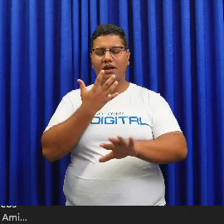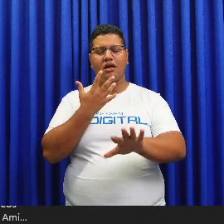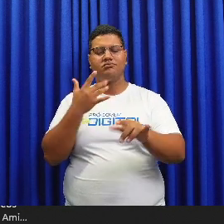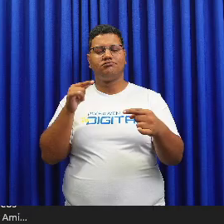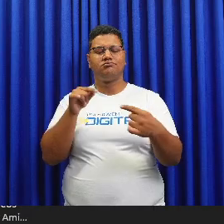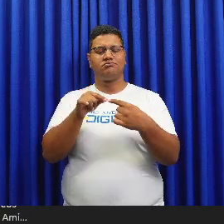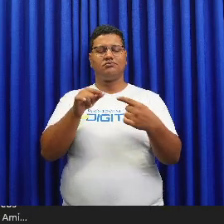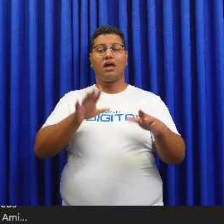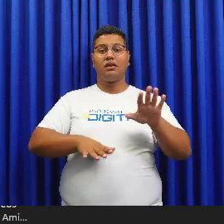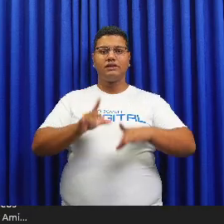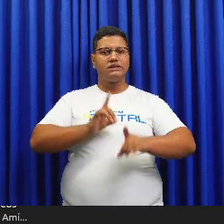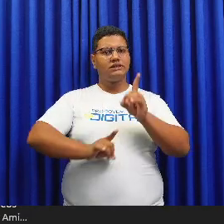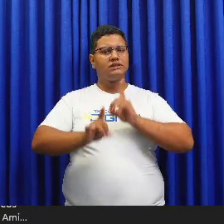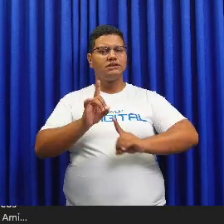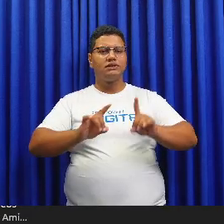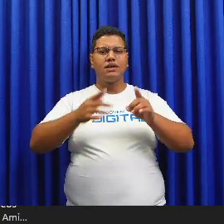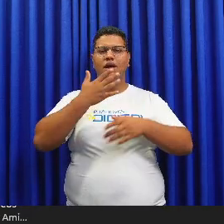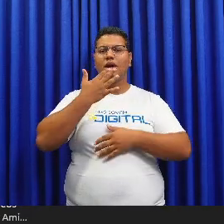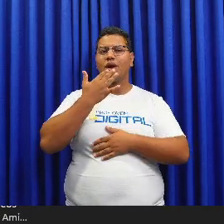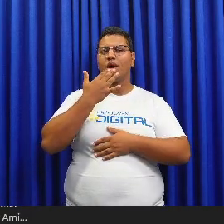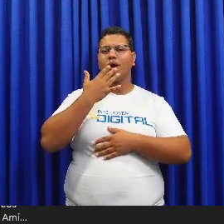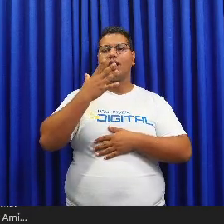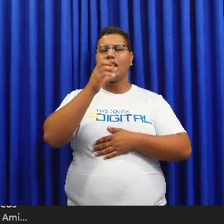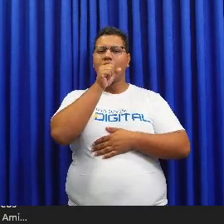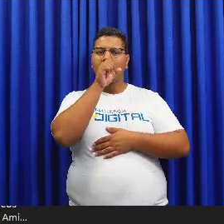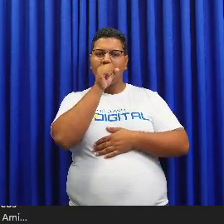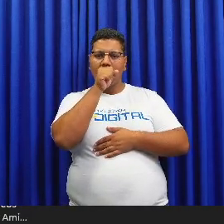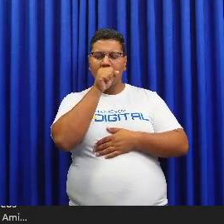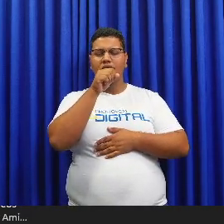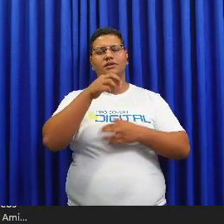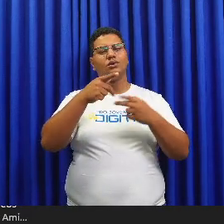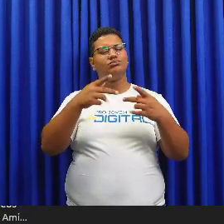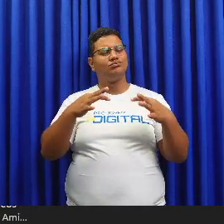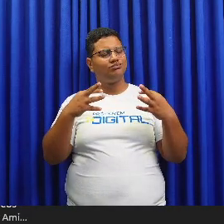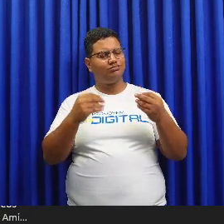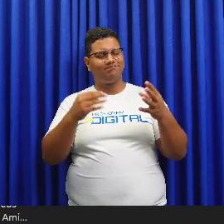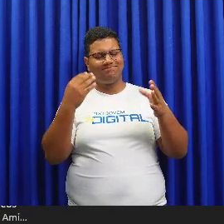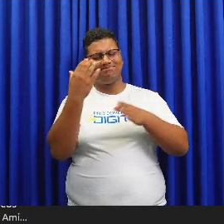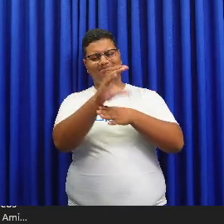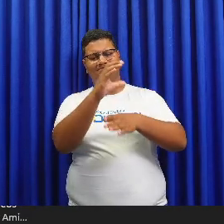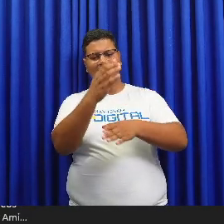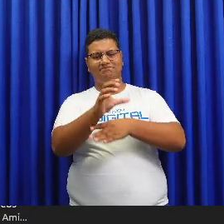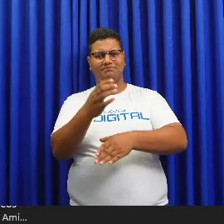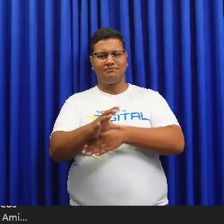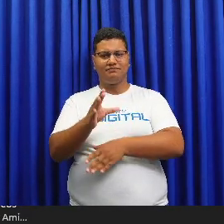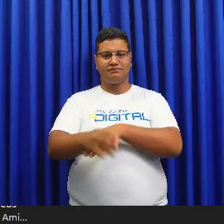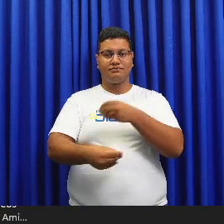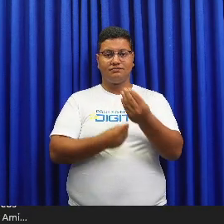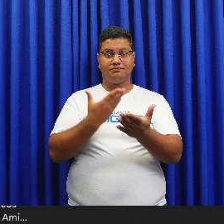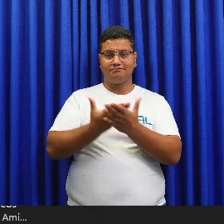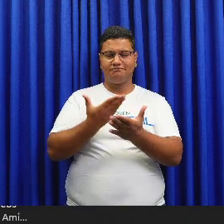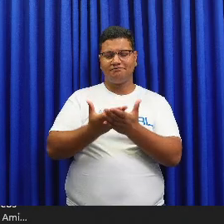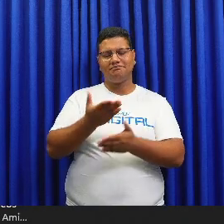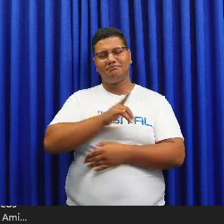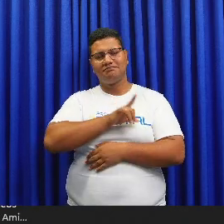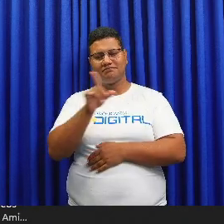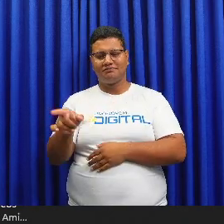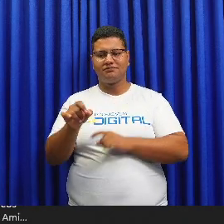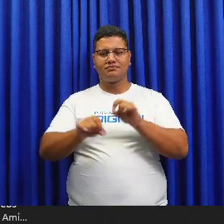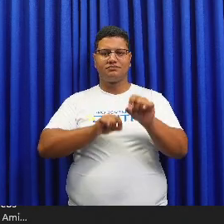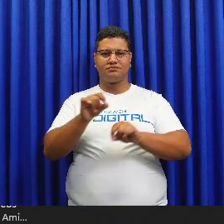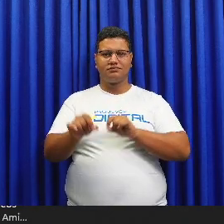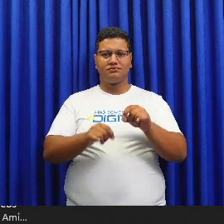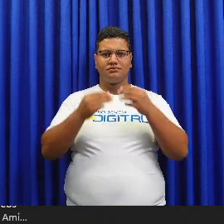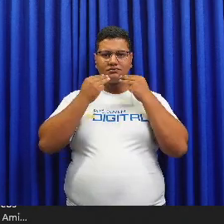algo mais dinâmico, então um laranja vivo. Isso tudo aí, ó, você pode revisitar as aulas lá